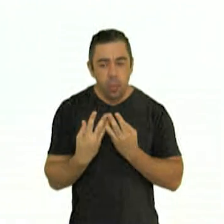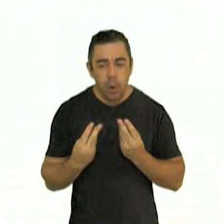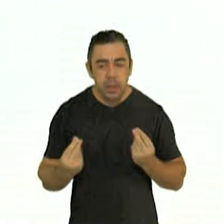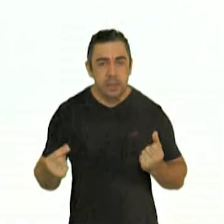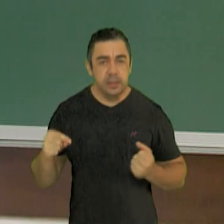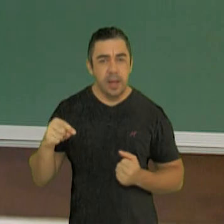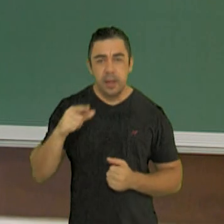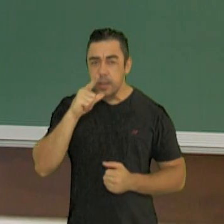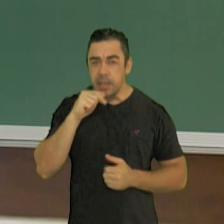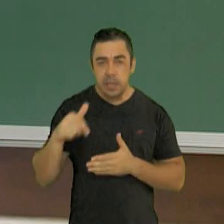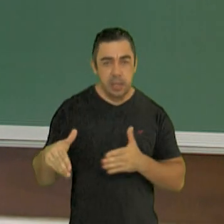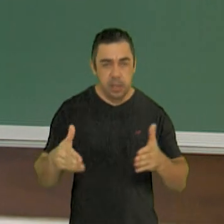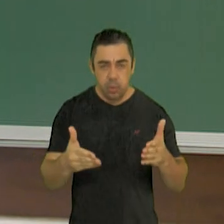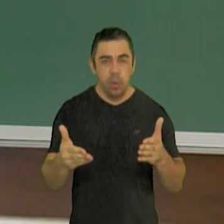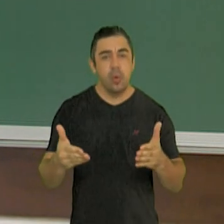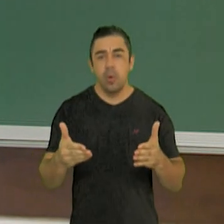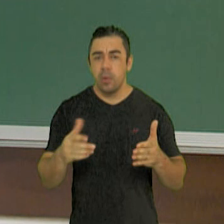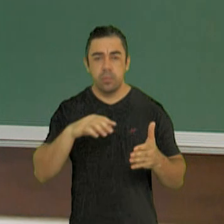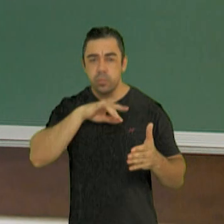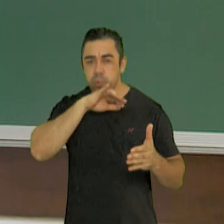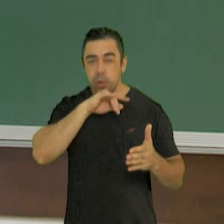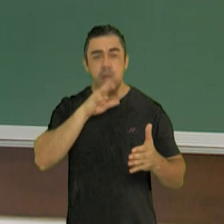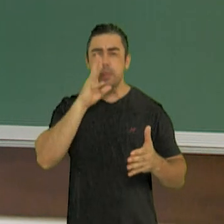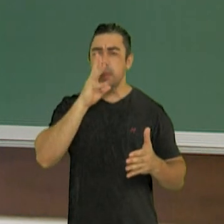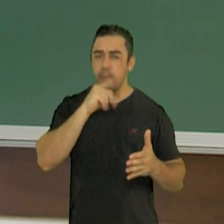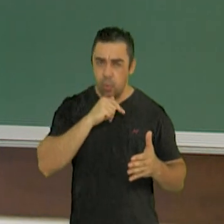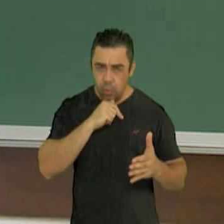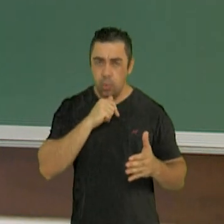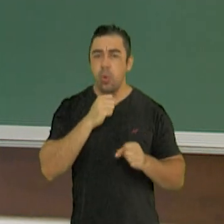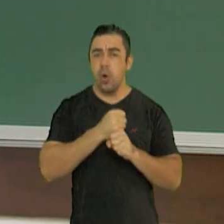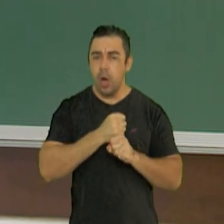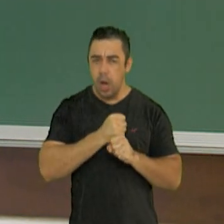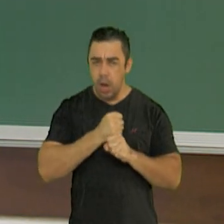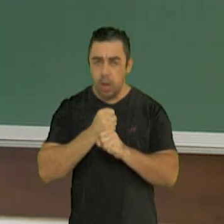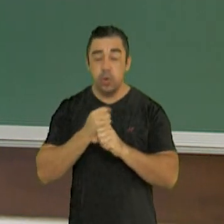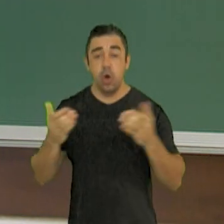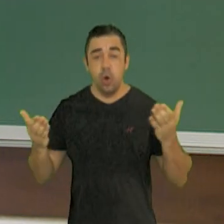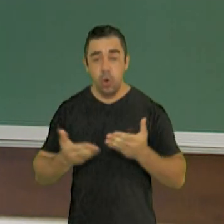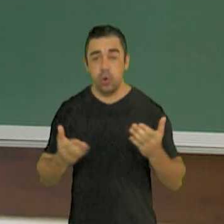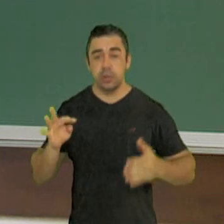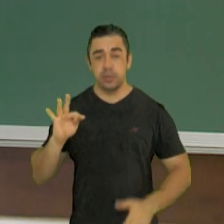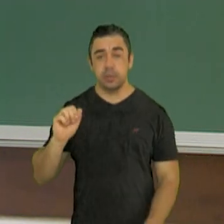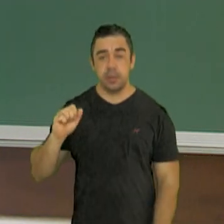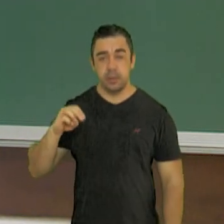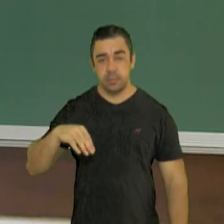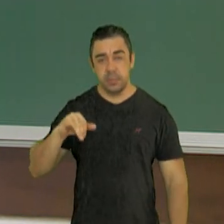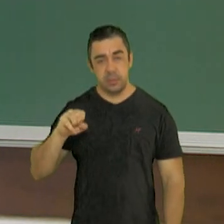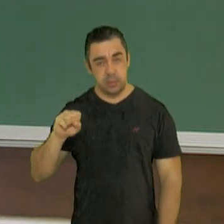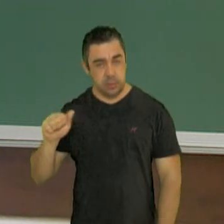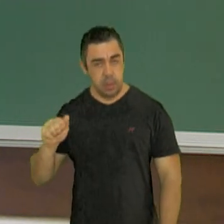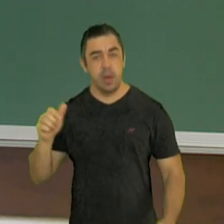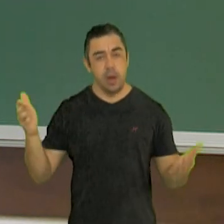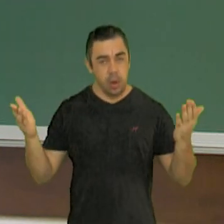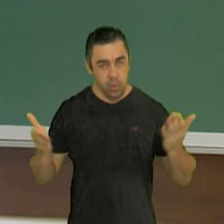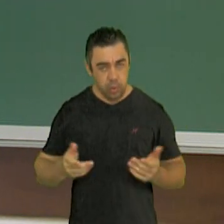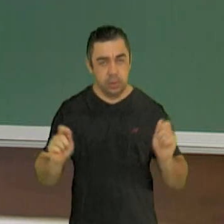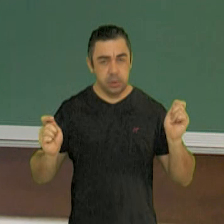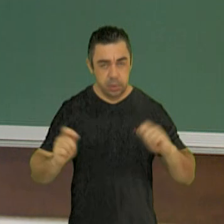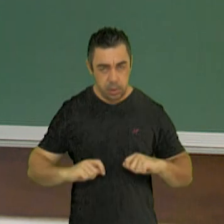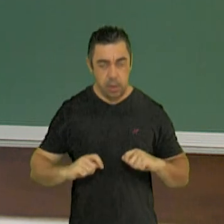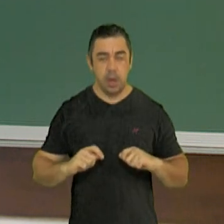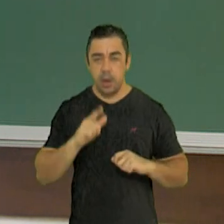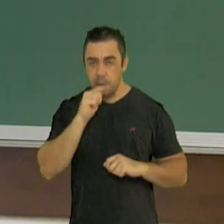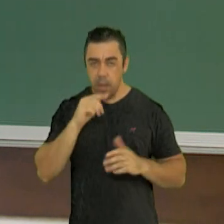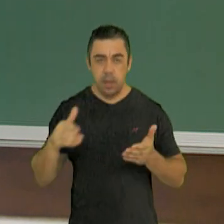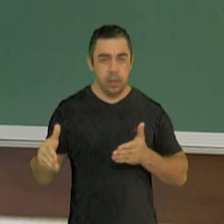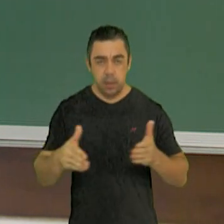era péssima. Ele foi recuperado, esse rio, levou alguns séculos, mas hoje o Tâmisa é um rio navegável. Né? Você pode até, é exagero,